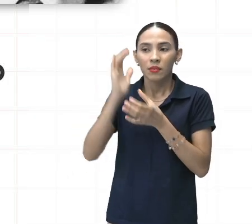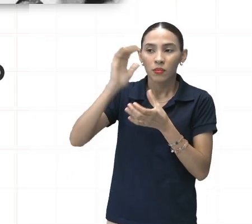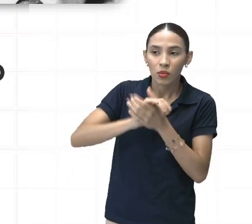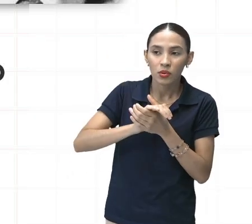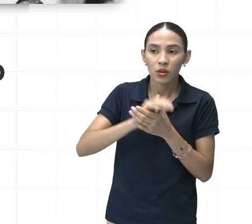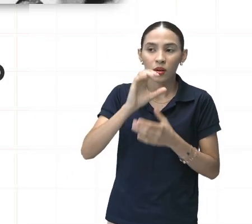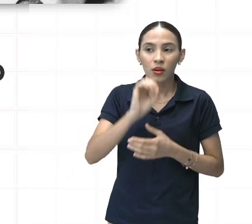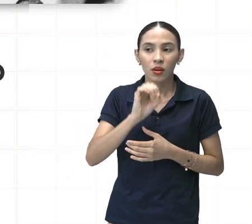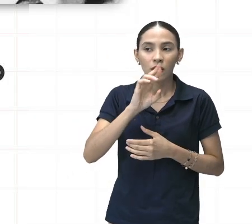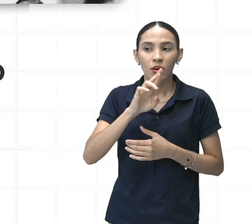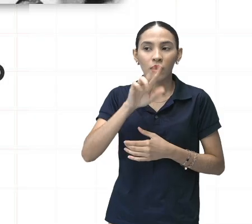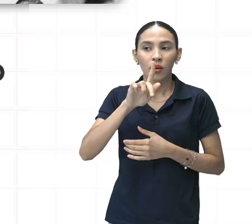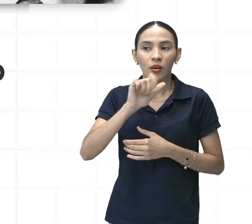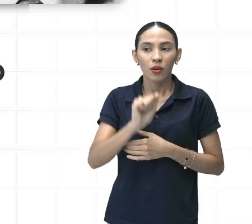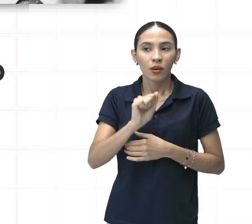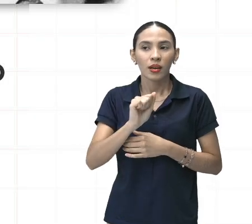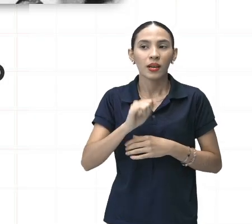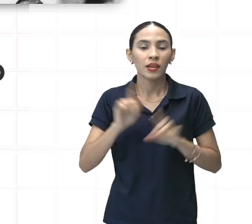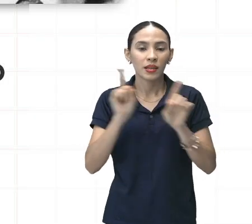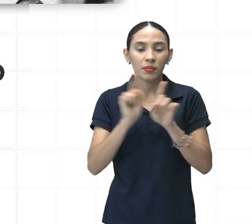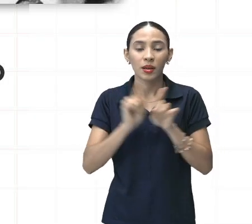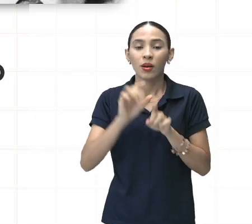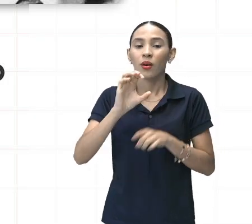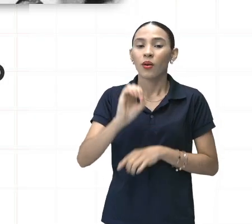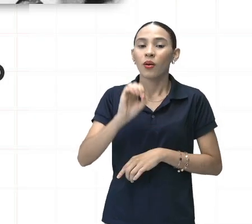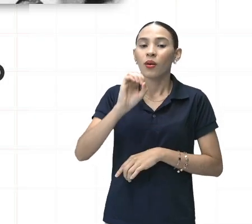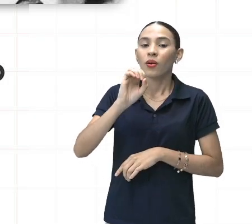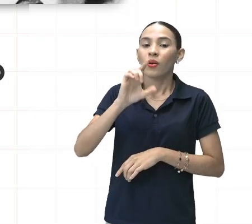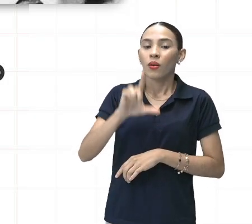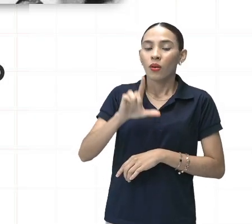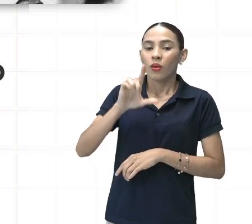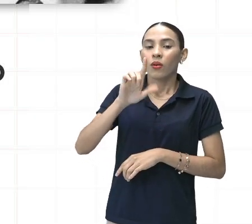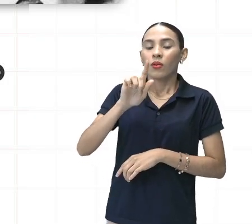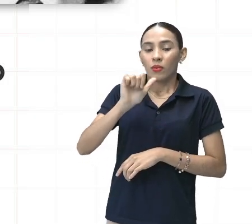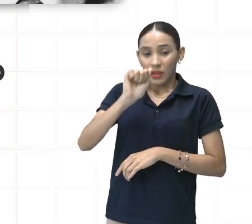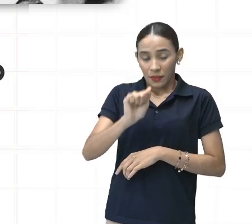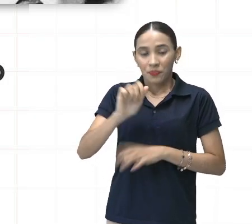Olga Benário Prestes, e essa Olga Benário Prestes,